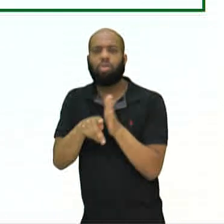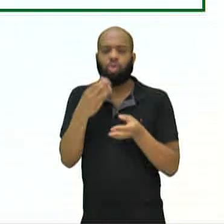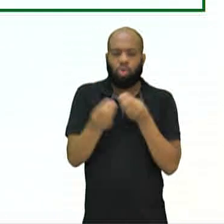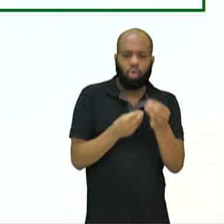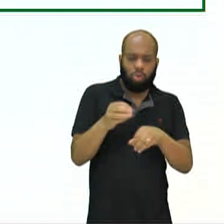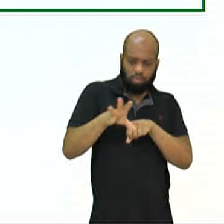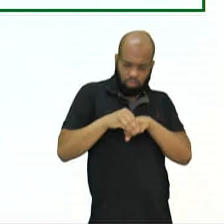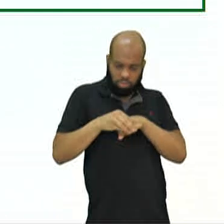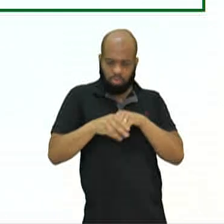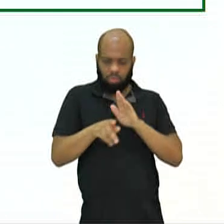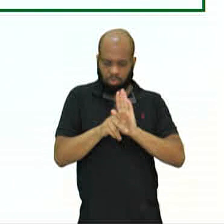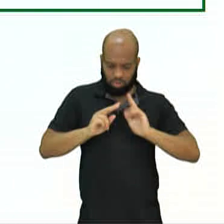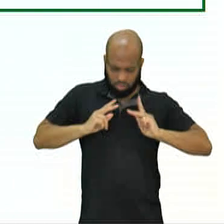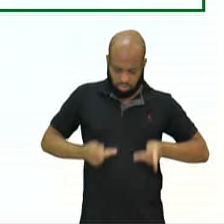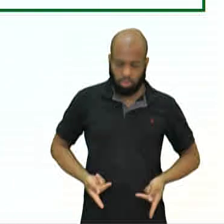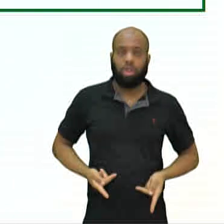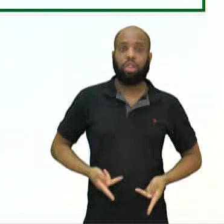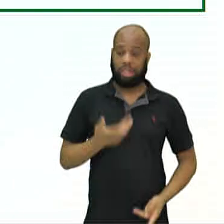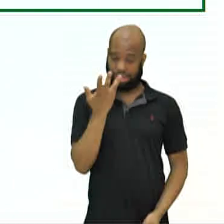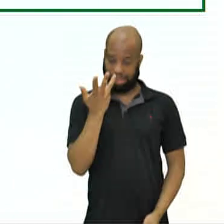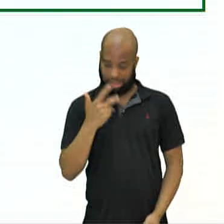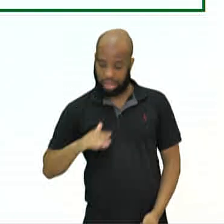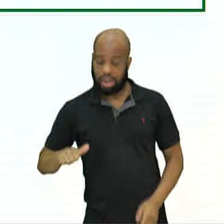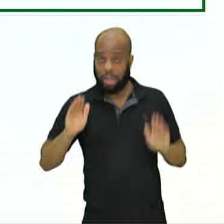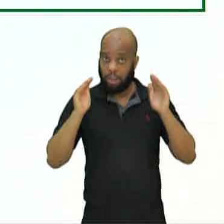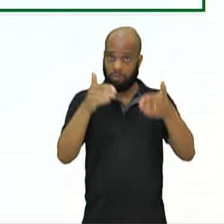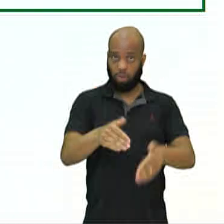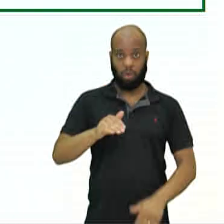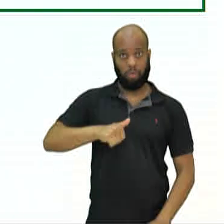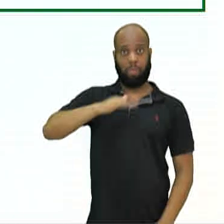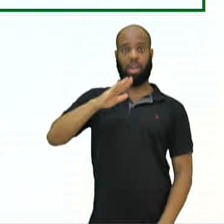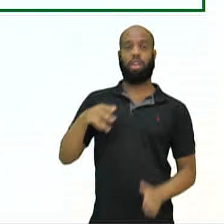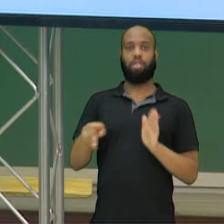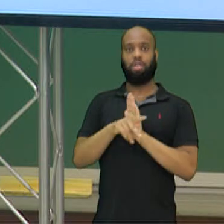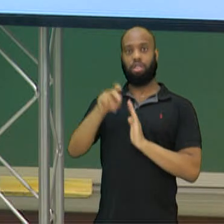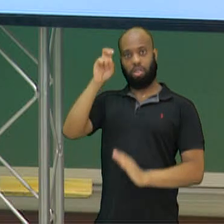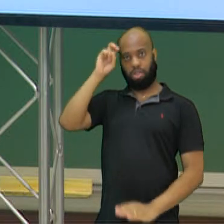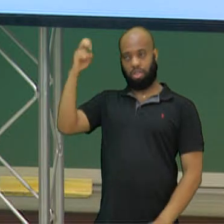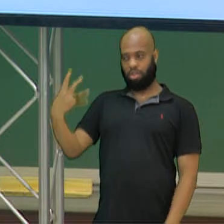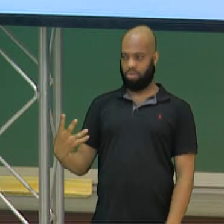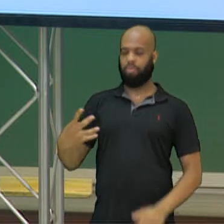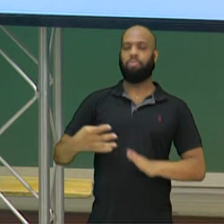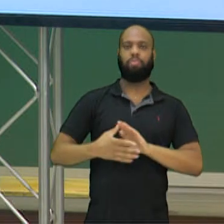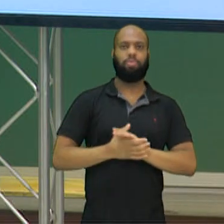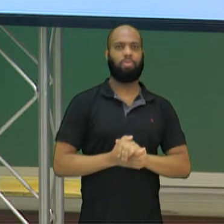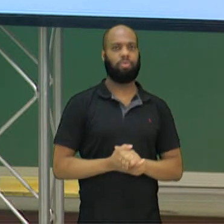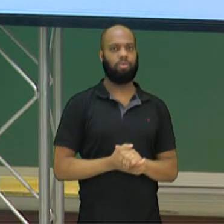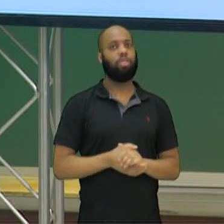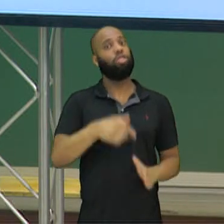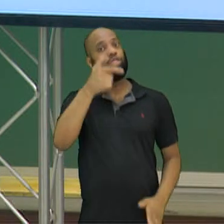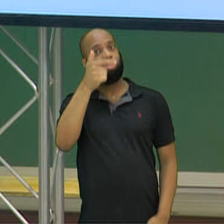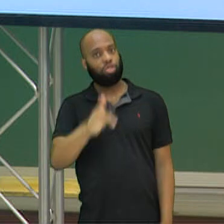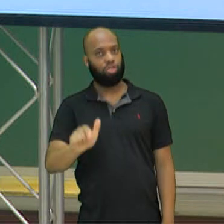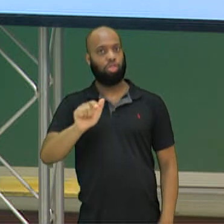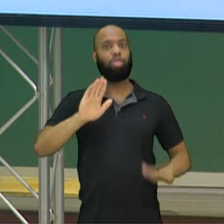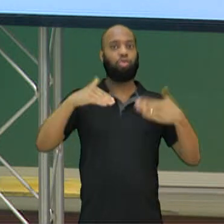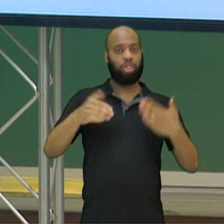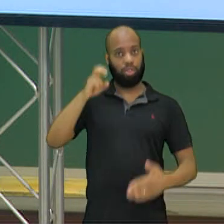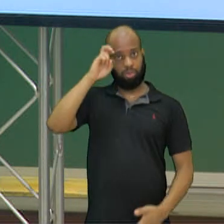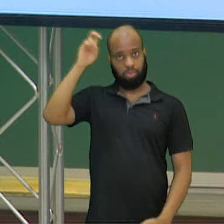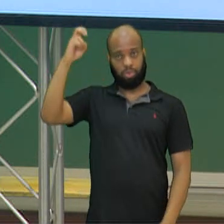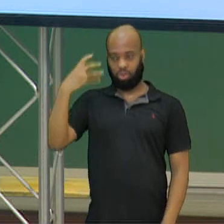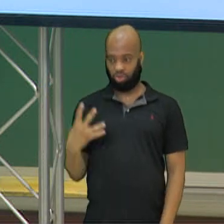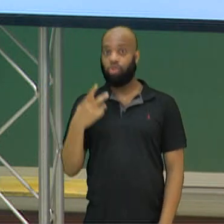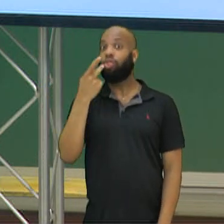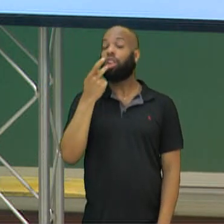ser humano, particularmente as crianças. Novamente, frisando, o próprio